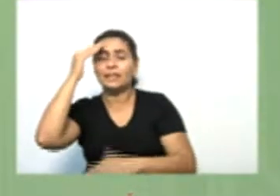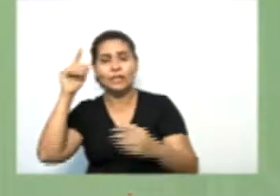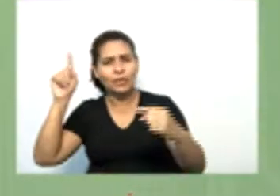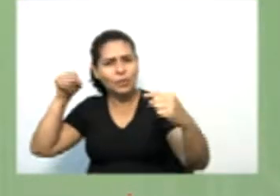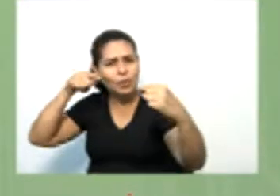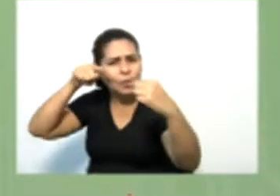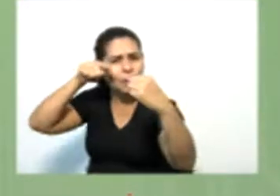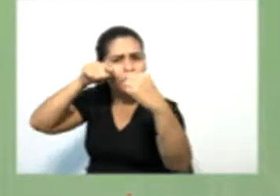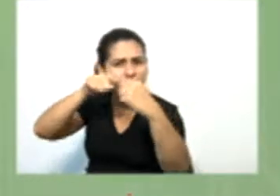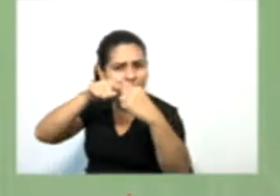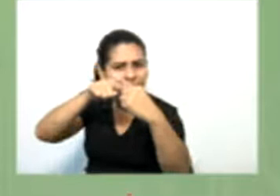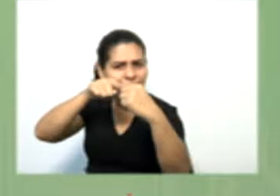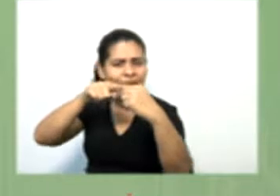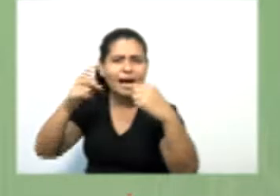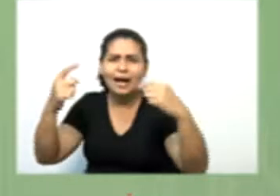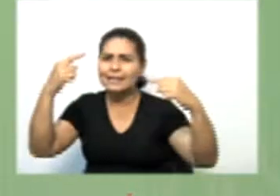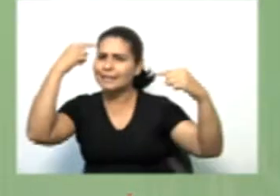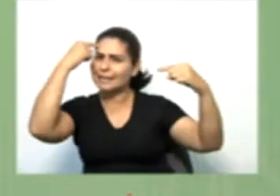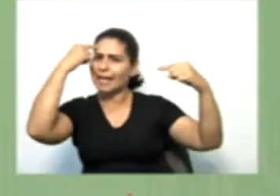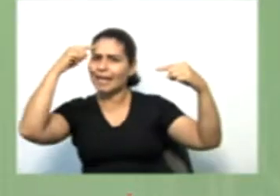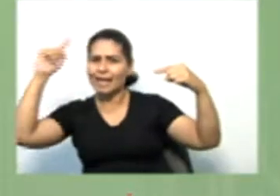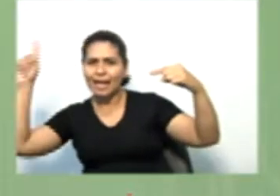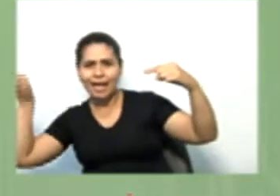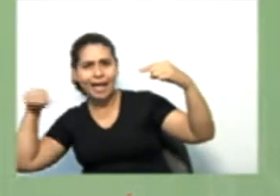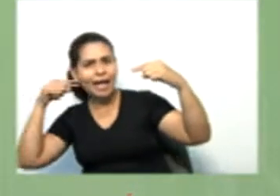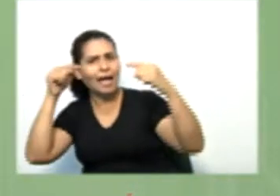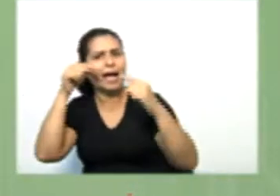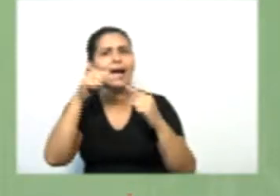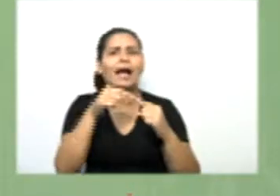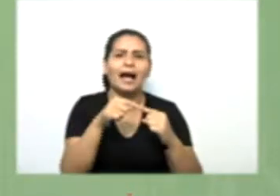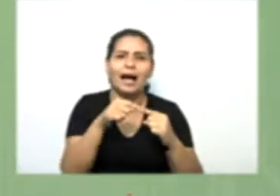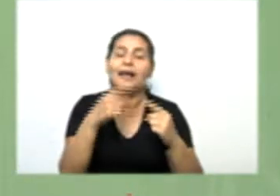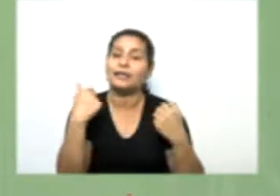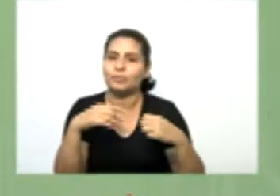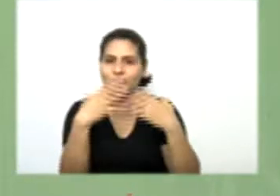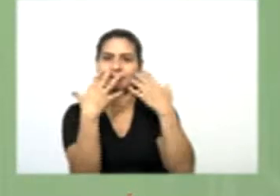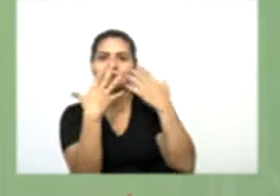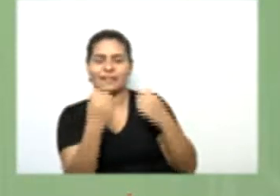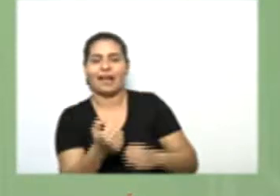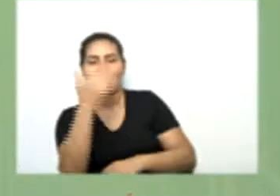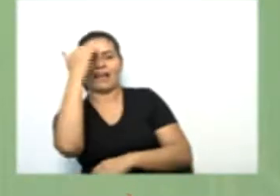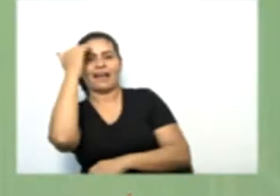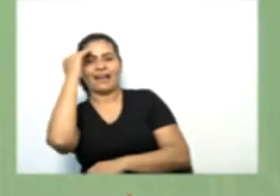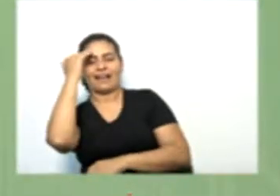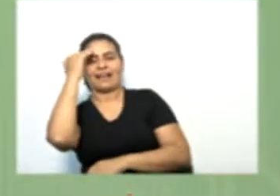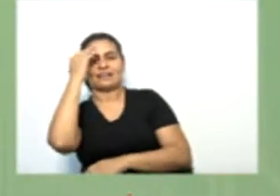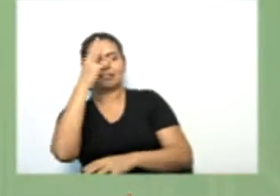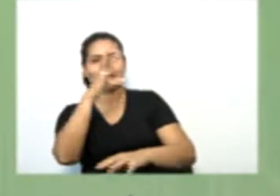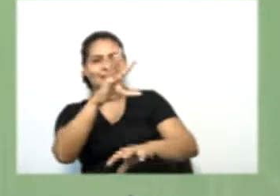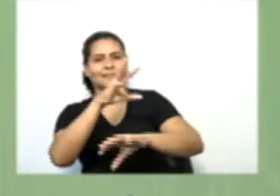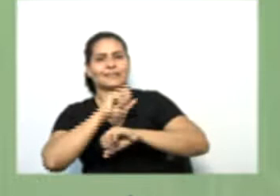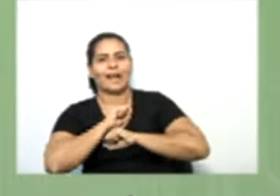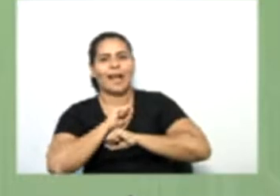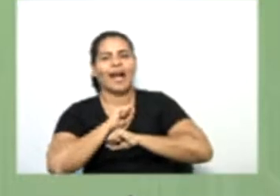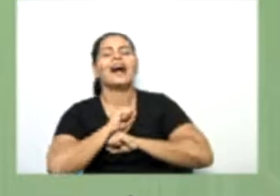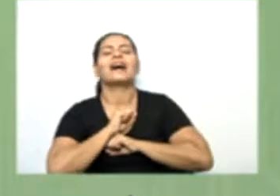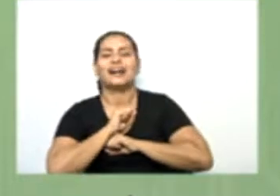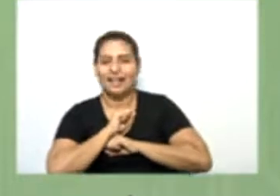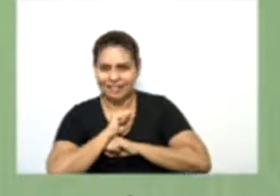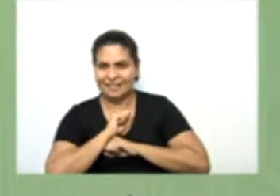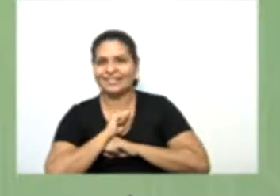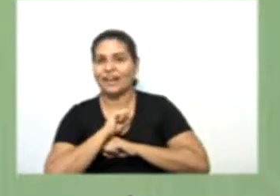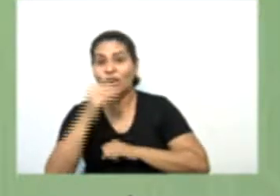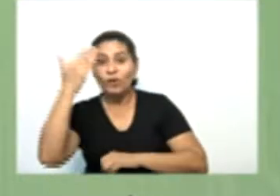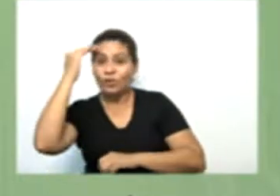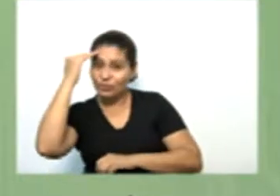o sentido da ideia. E, claro, final, absorver, onde eu vou aplicar, onde eu vou